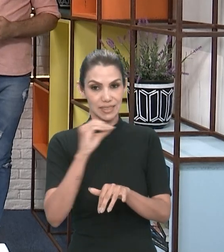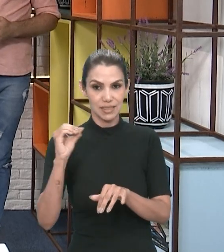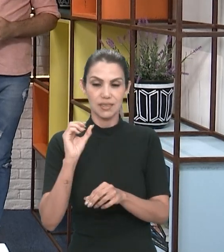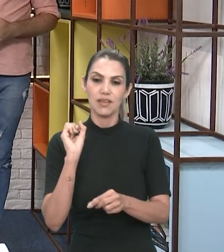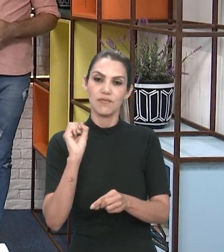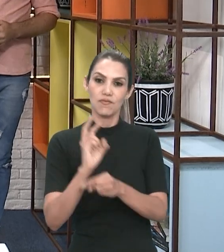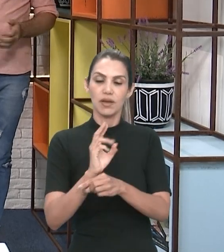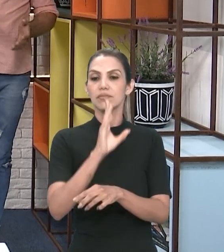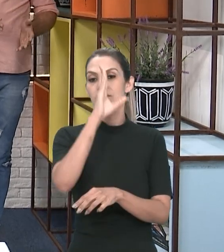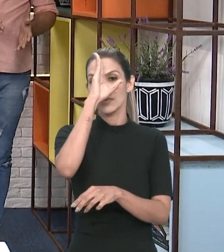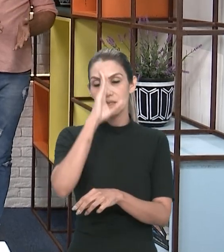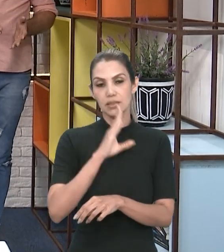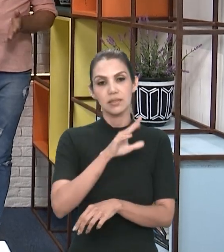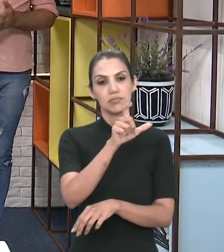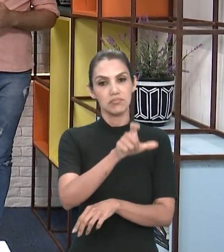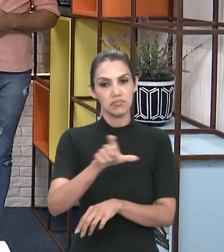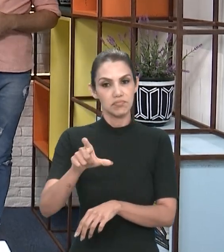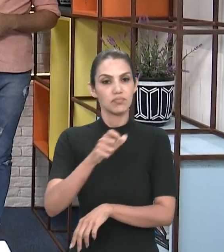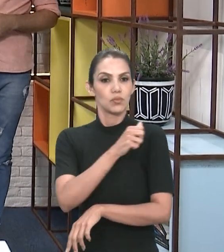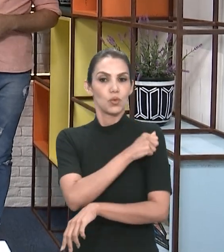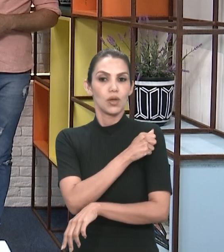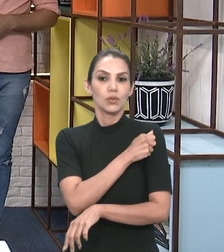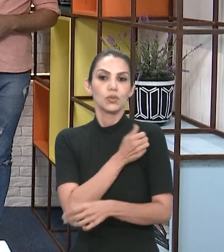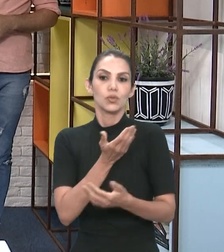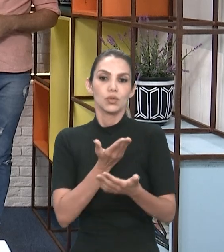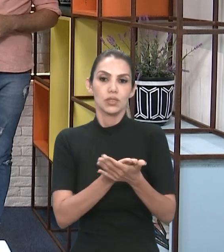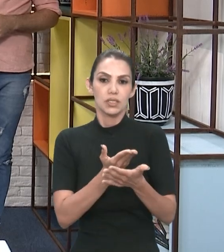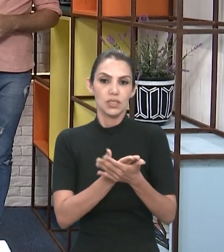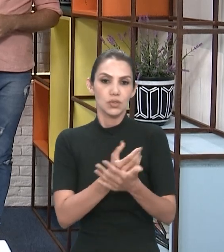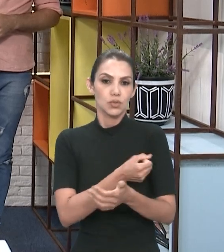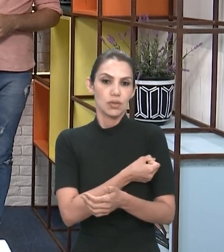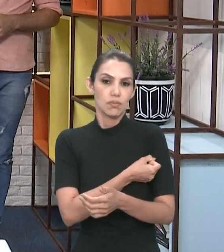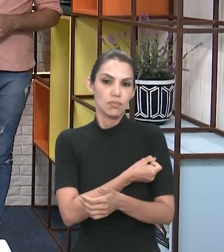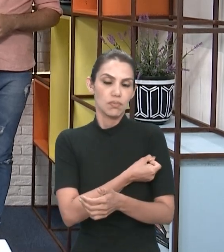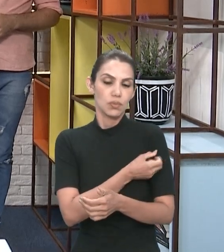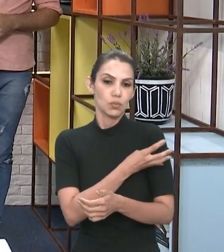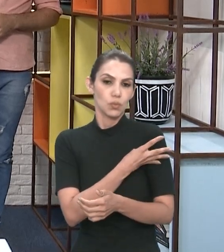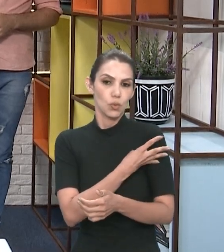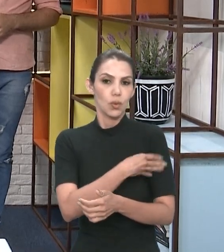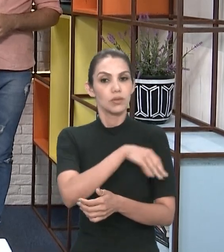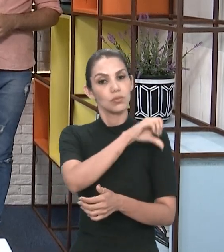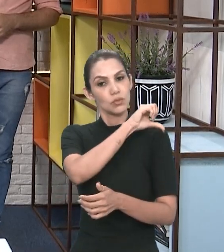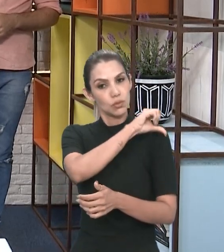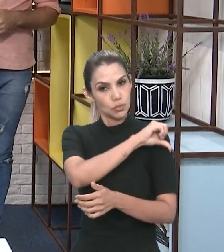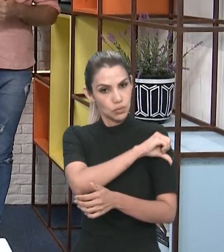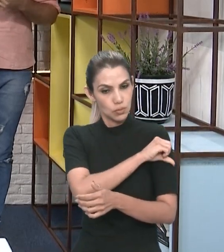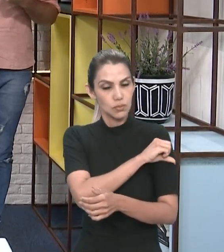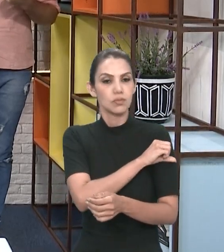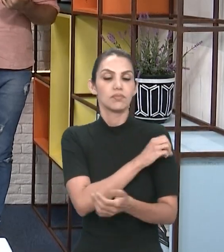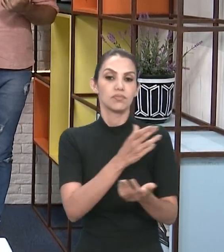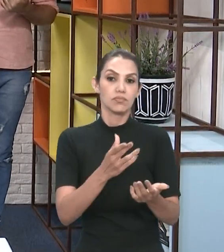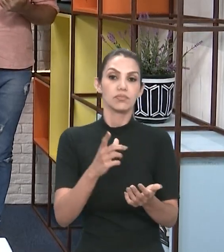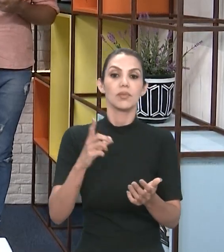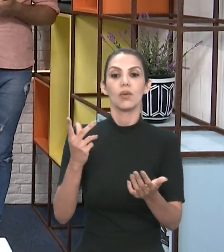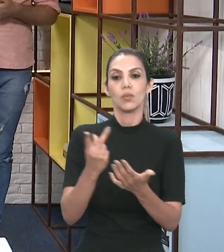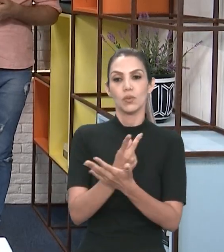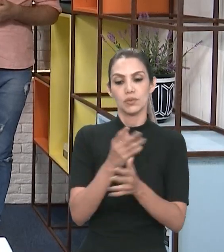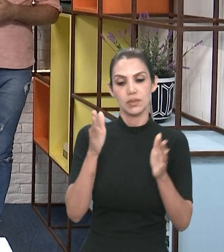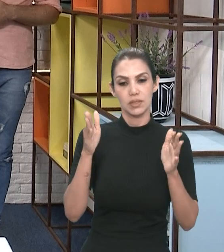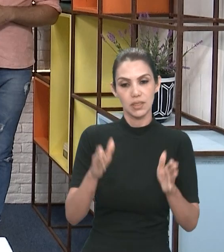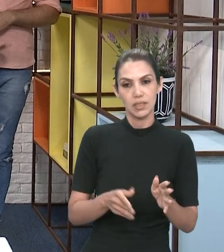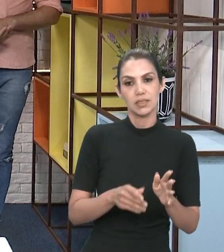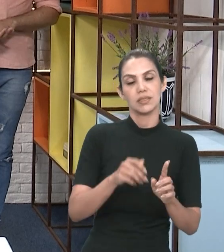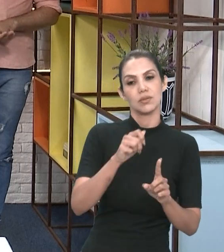para estudantes do 4º ao 9º ano do ensino básico. As atividades serão realizadas entre março e